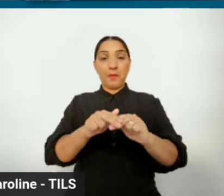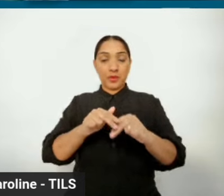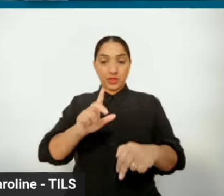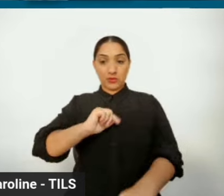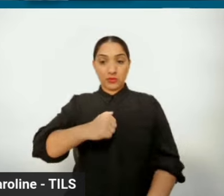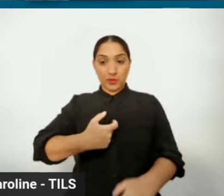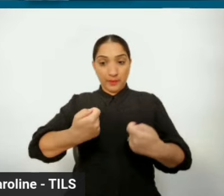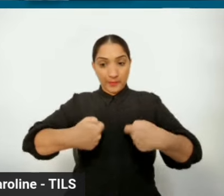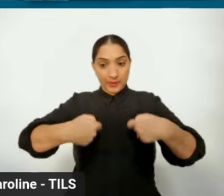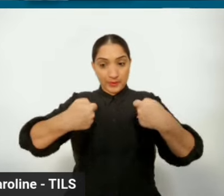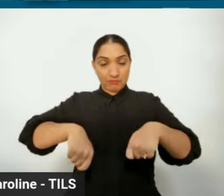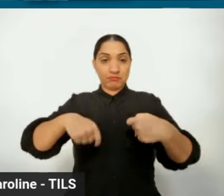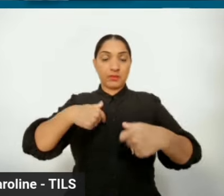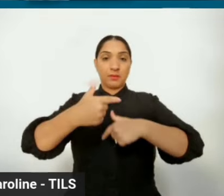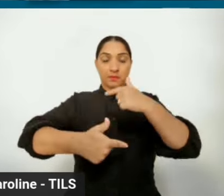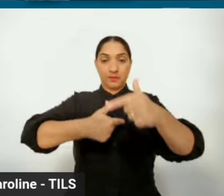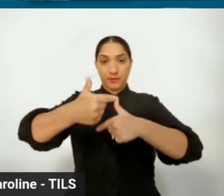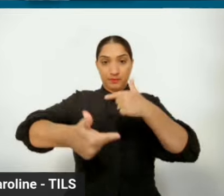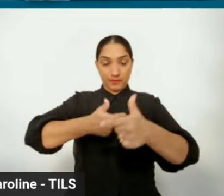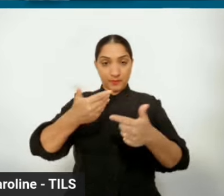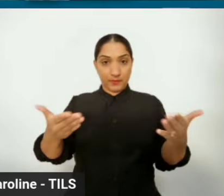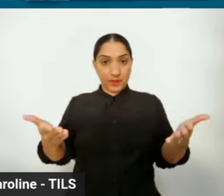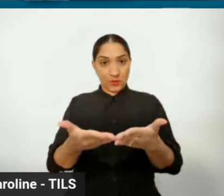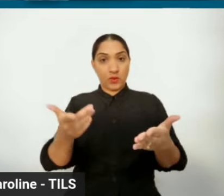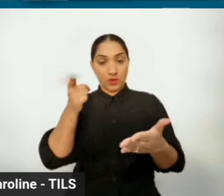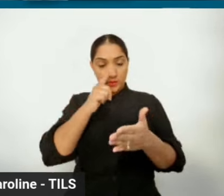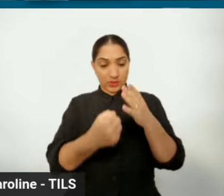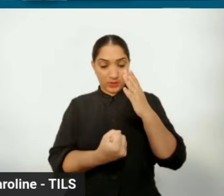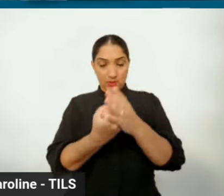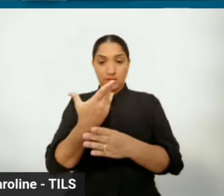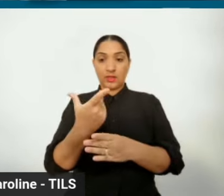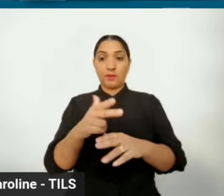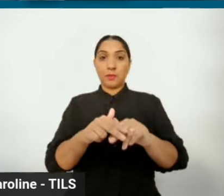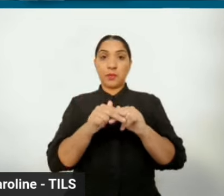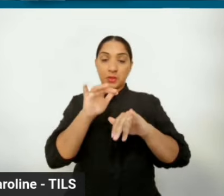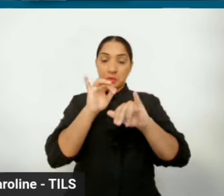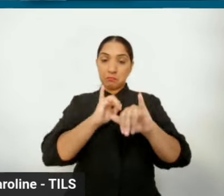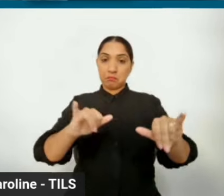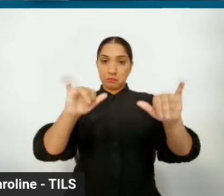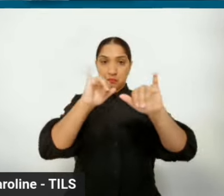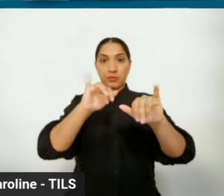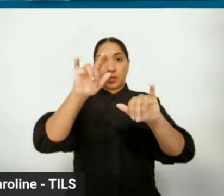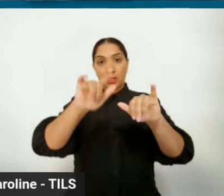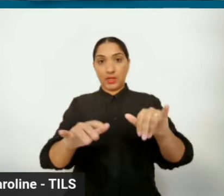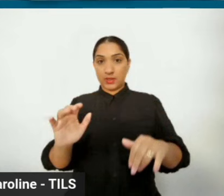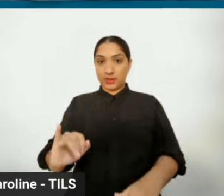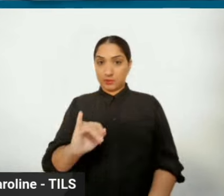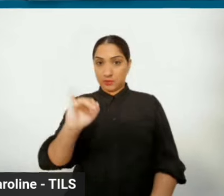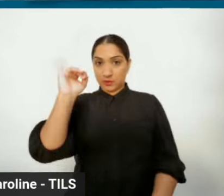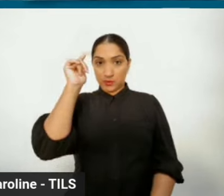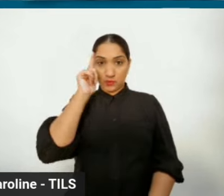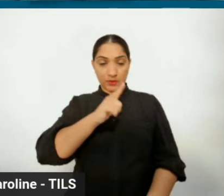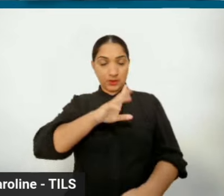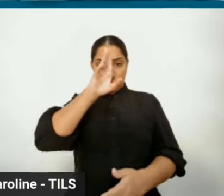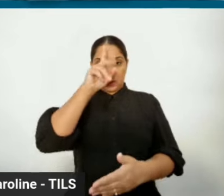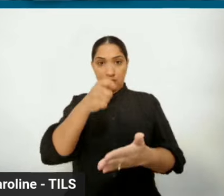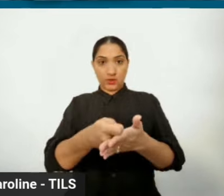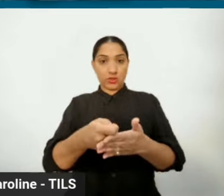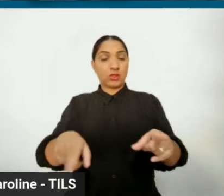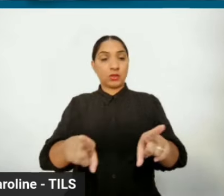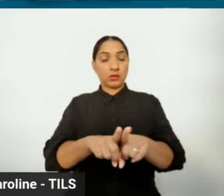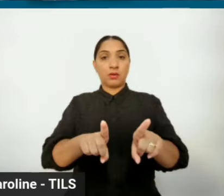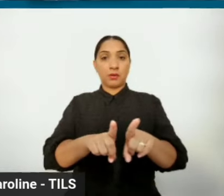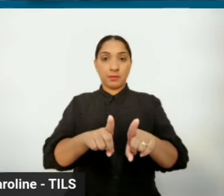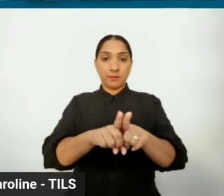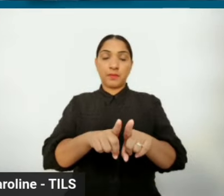trabalhar agora, criar as condições, enfim, por isso as campanhas serão muito necessárias, mas também penso a garantia de recursos